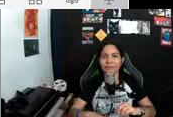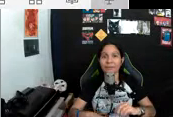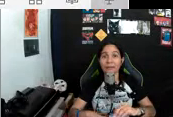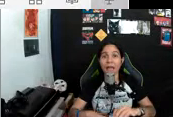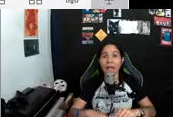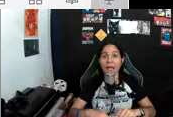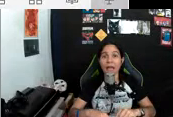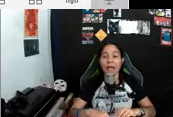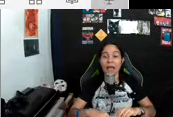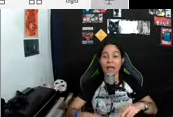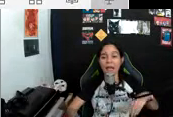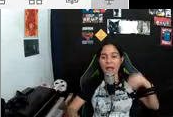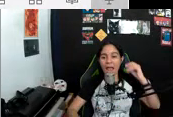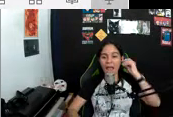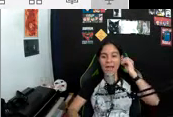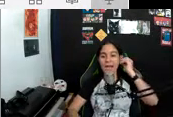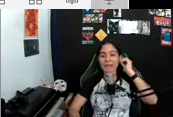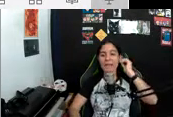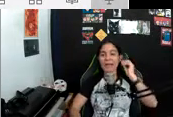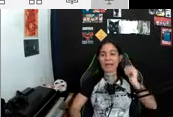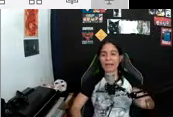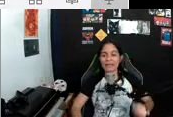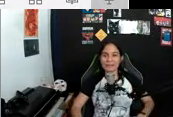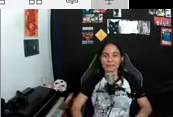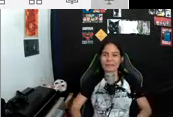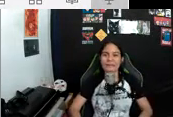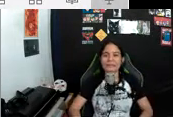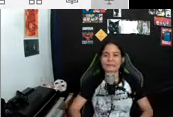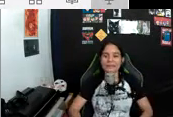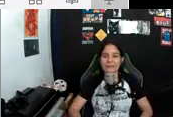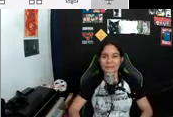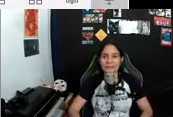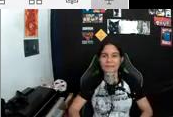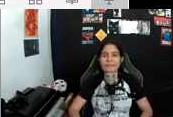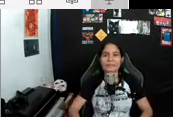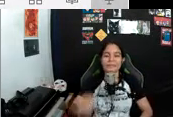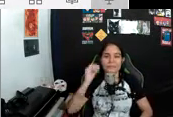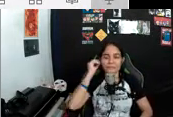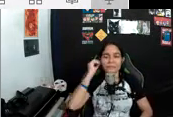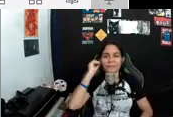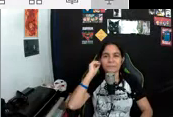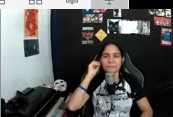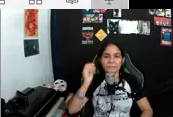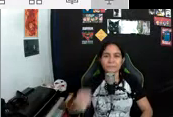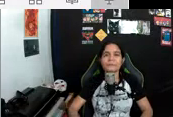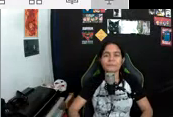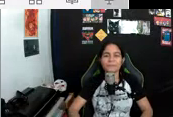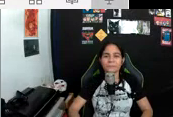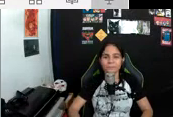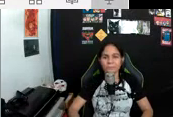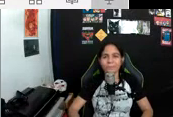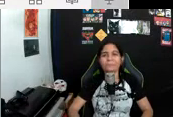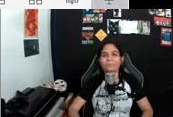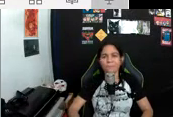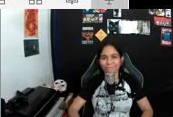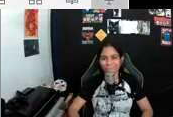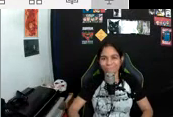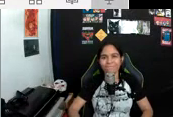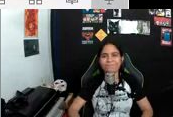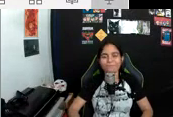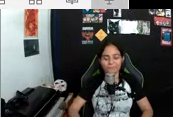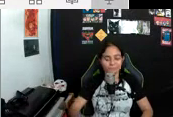carregou 5 folhas do atestado dela. Caramba. Aí ela fez o atendimento, pediu um atestado da minha mãe deu o atestado do